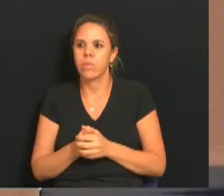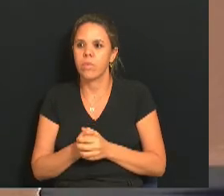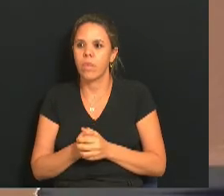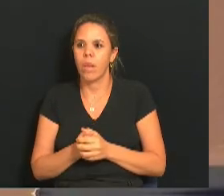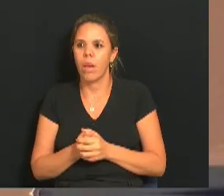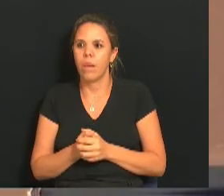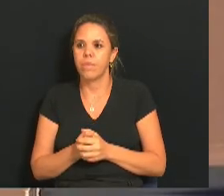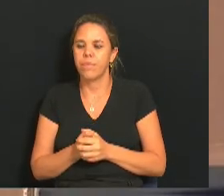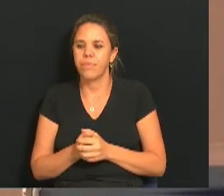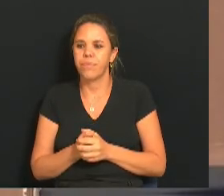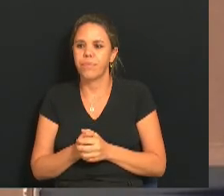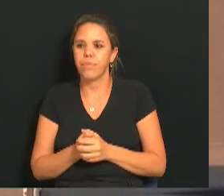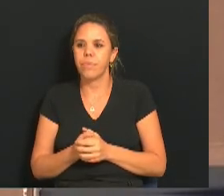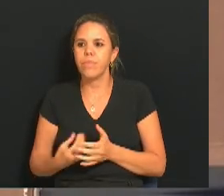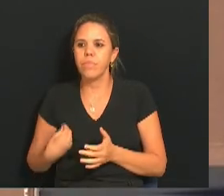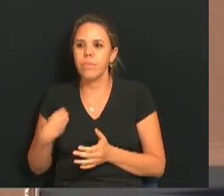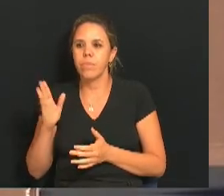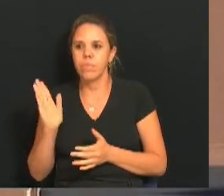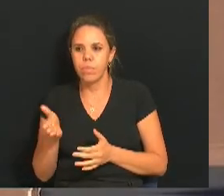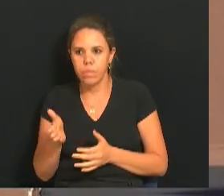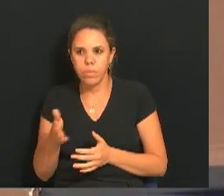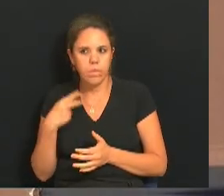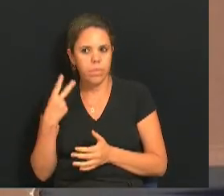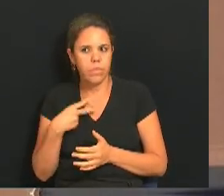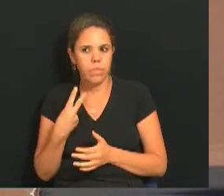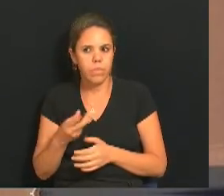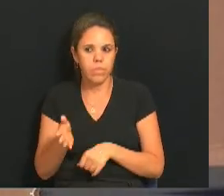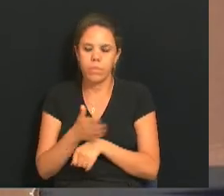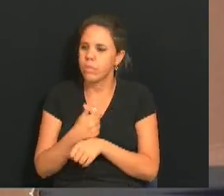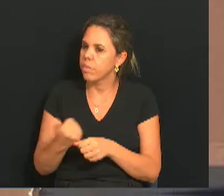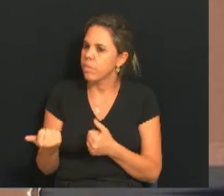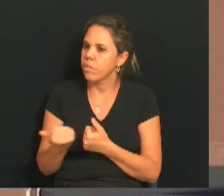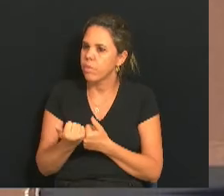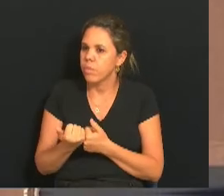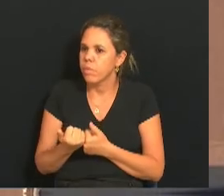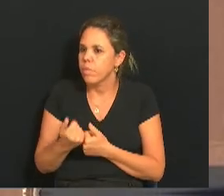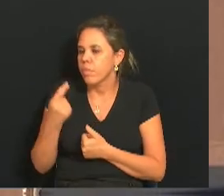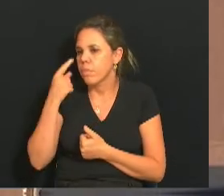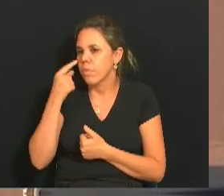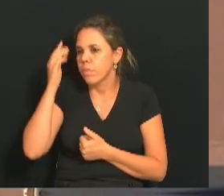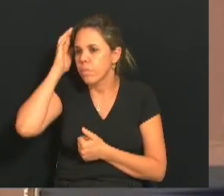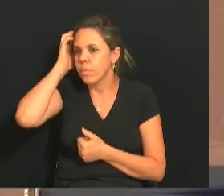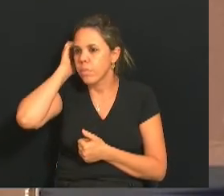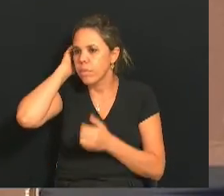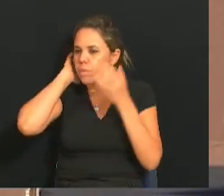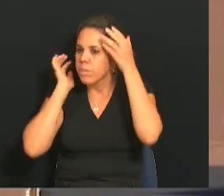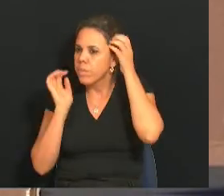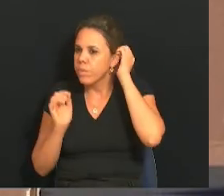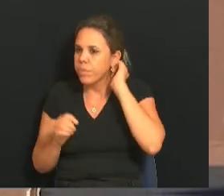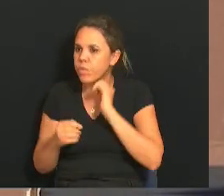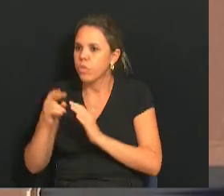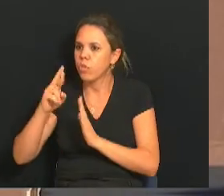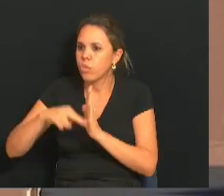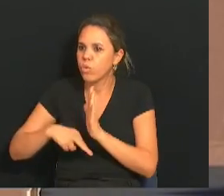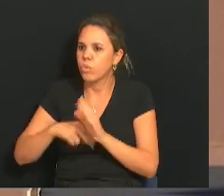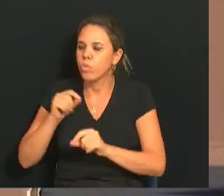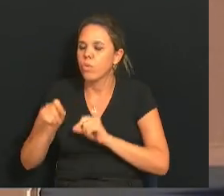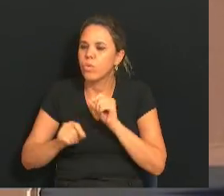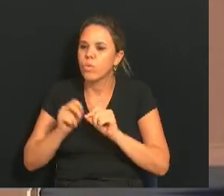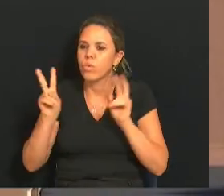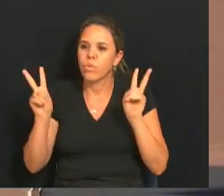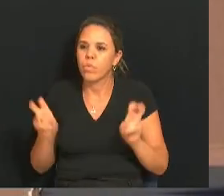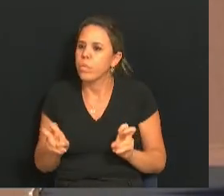está aqui, nós já encaminhamos aos vereadores anteriormente um relatório sobre